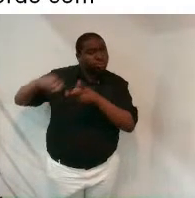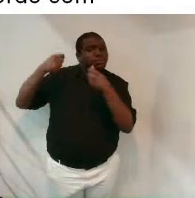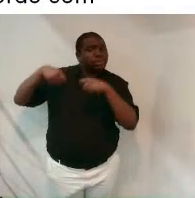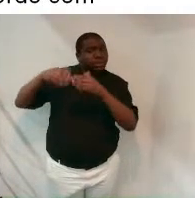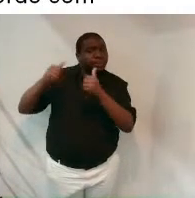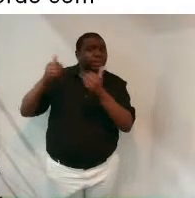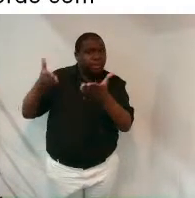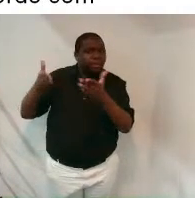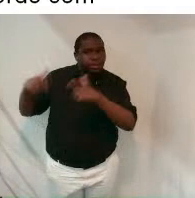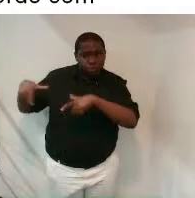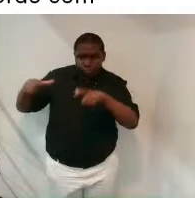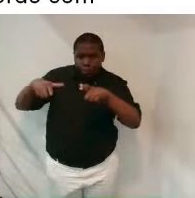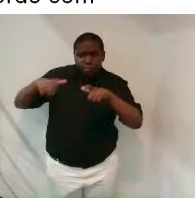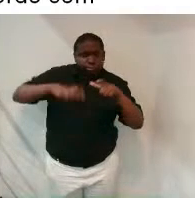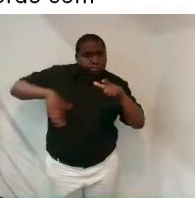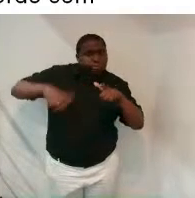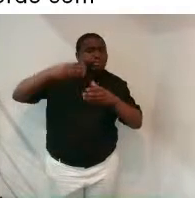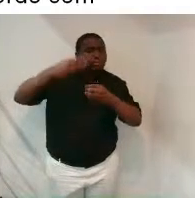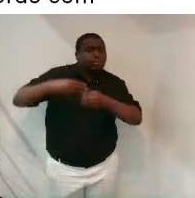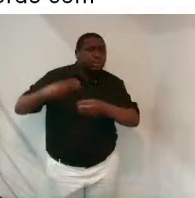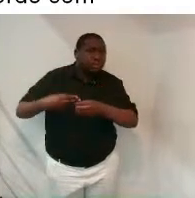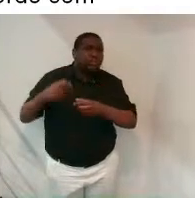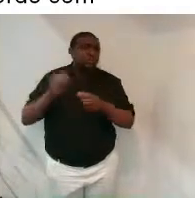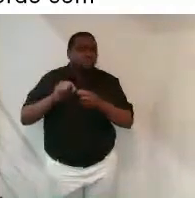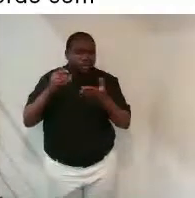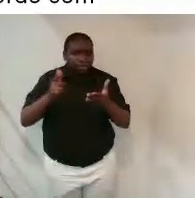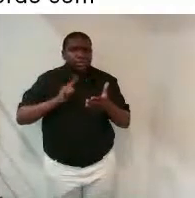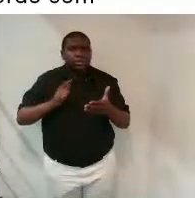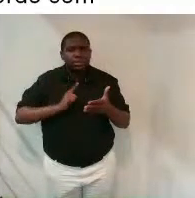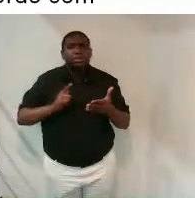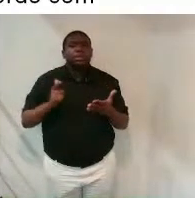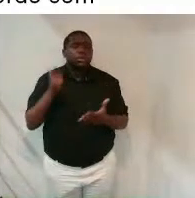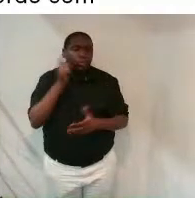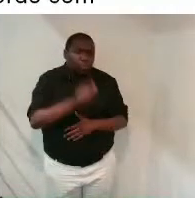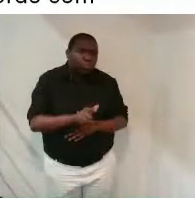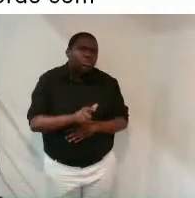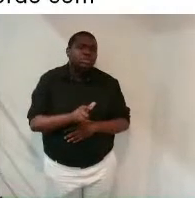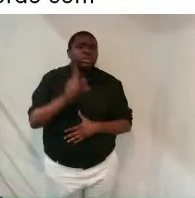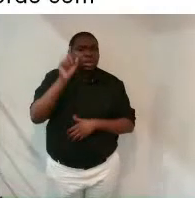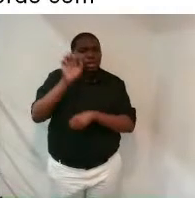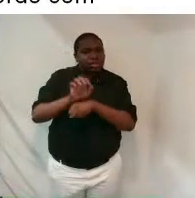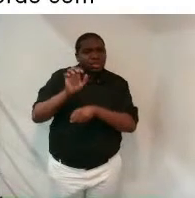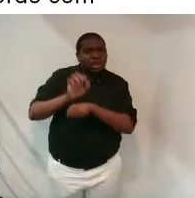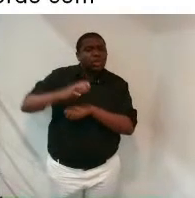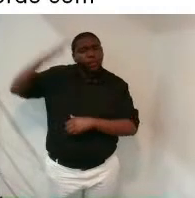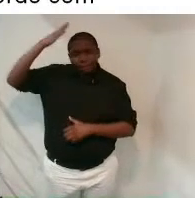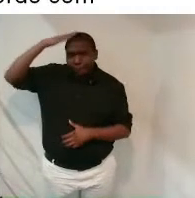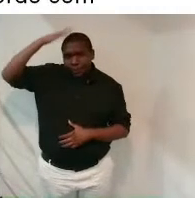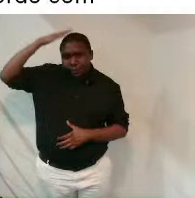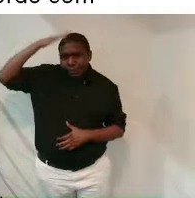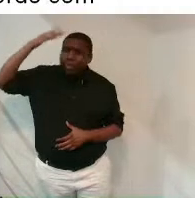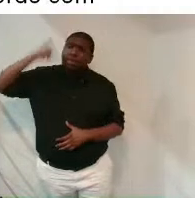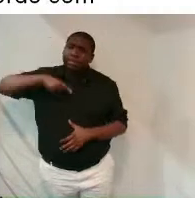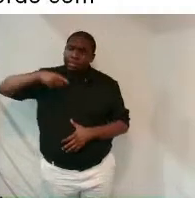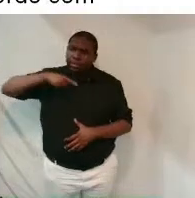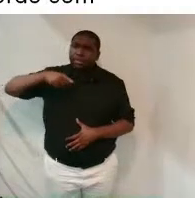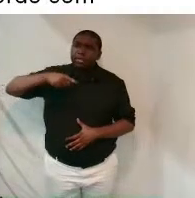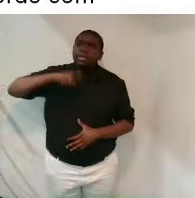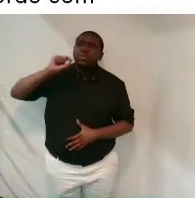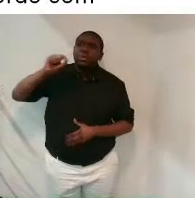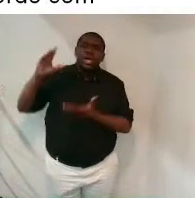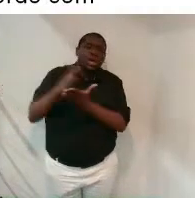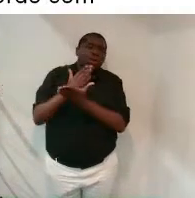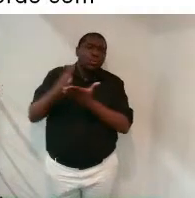das municipalidades para que façam cumprir isso, inclusive lá no estado do Paraná, com base numa nota técnica, há